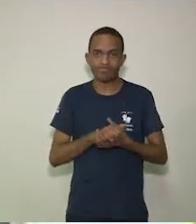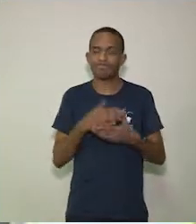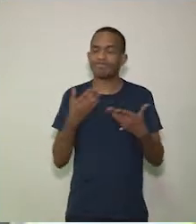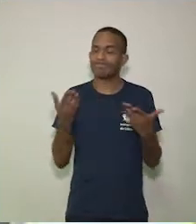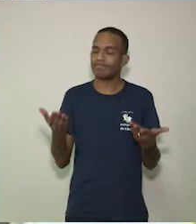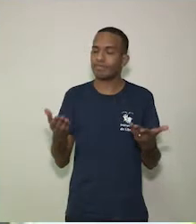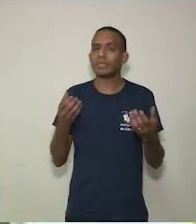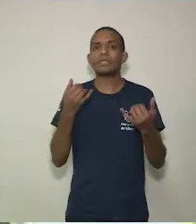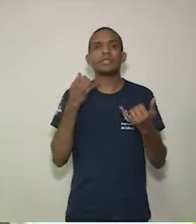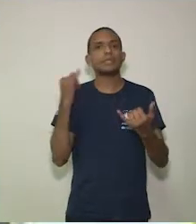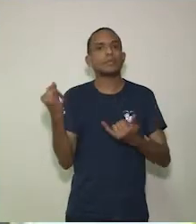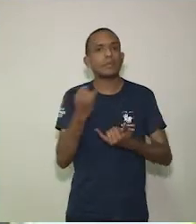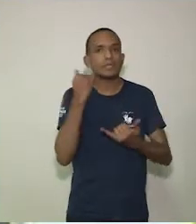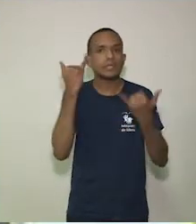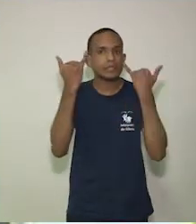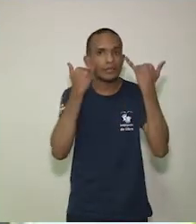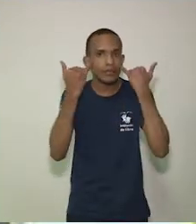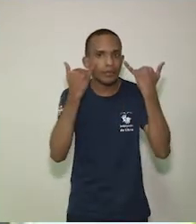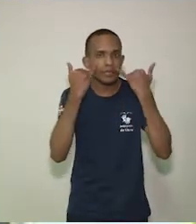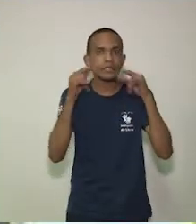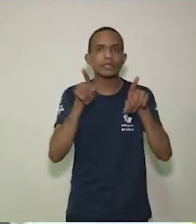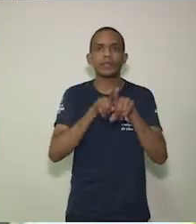importante levar informação,